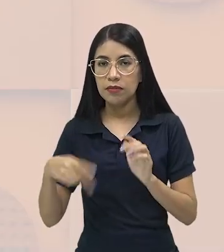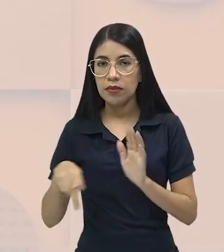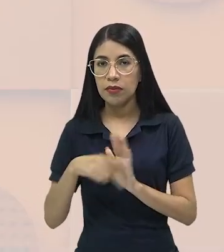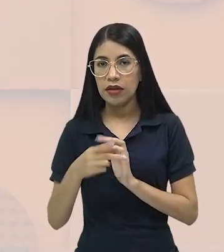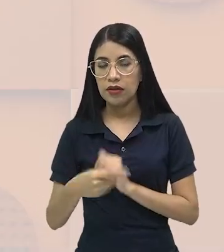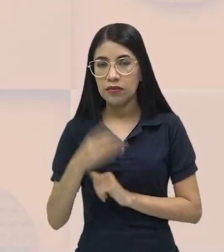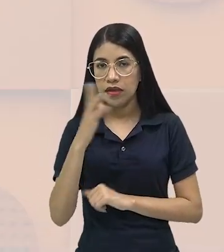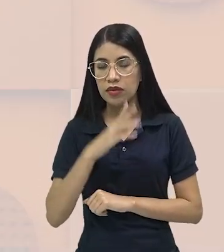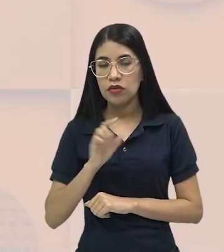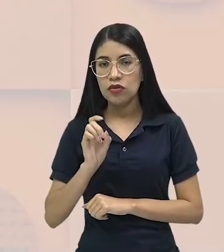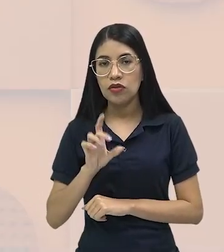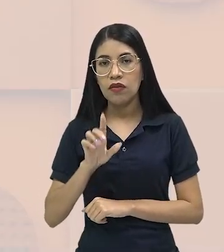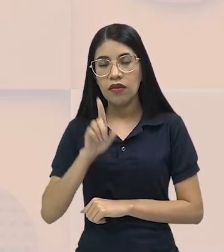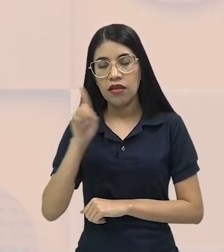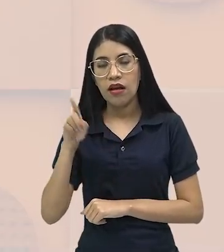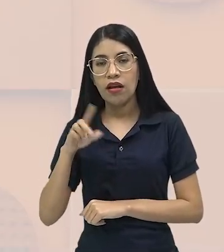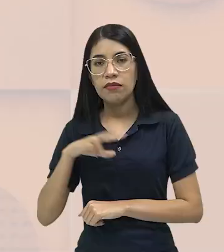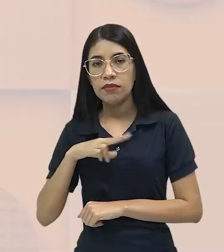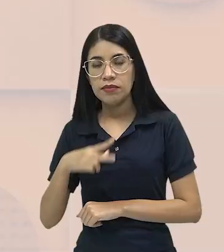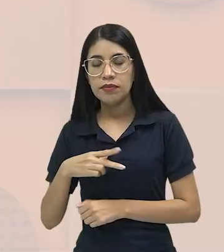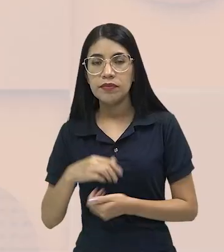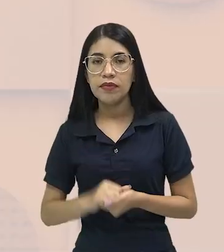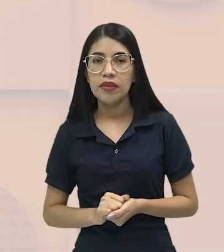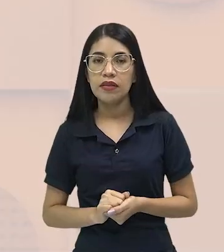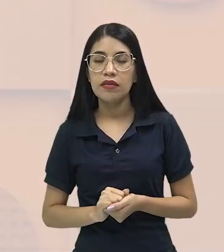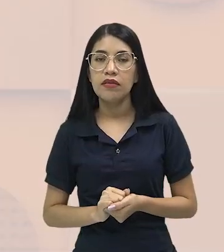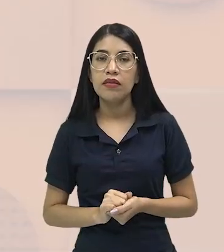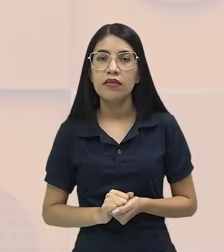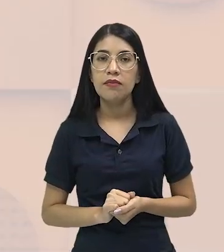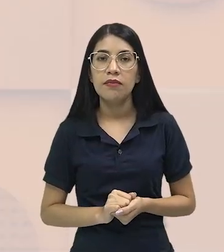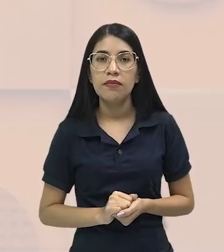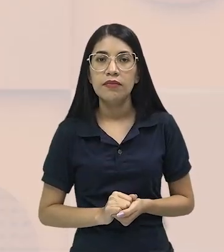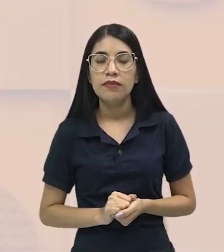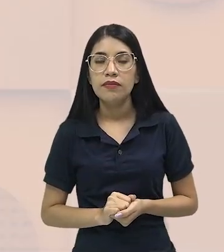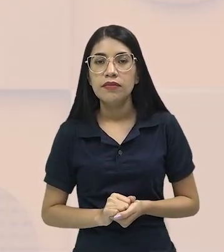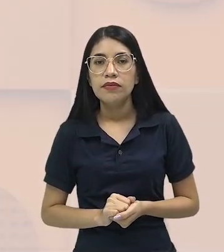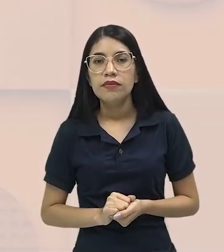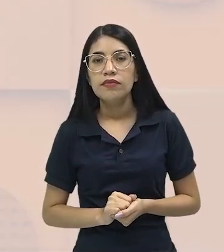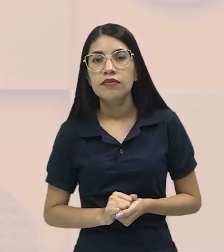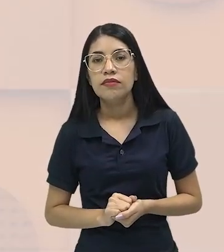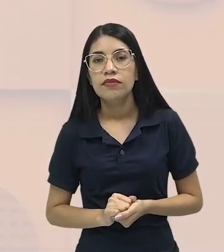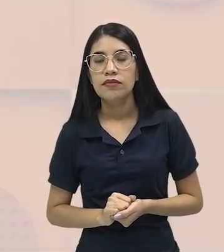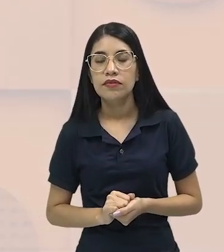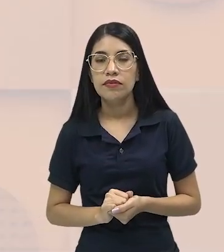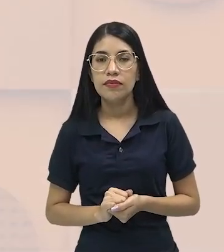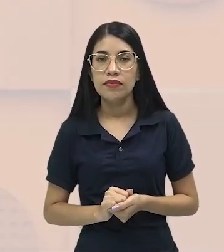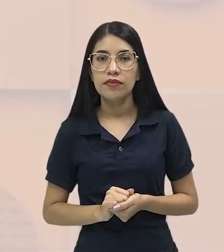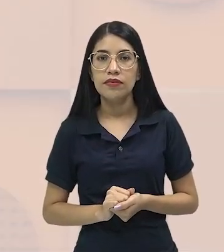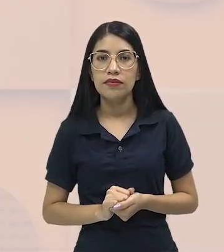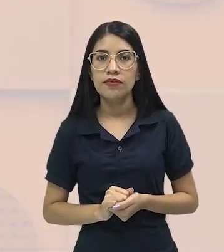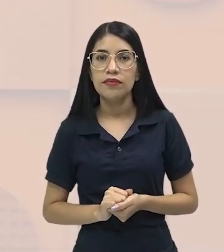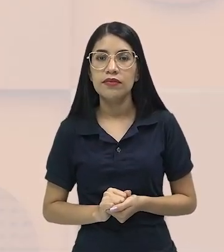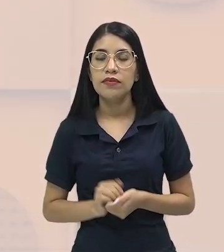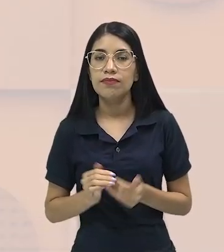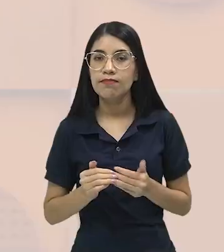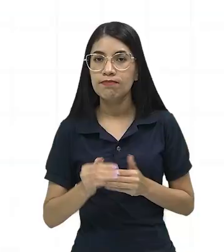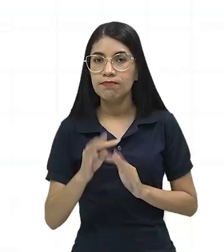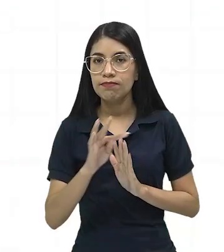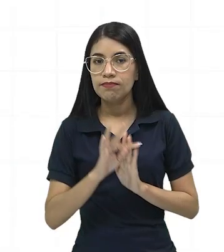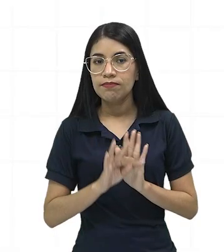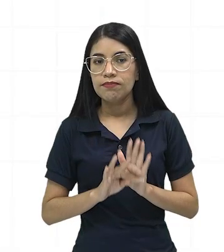bom? Então, basicamente, a ideia do monopólio é essa, tá bom? Dando continuidade ao nosso